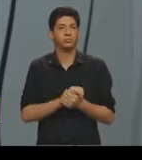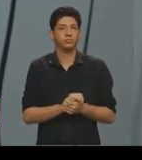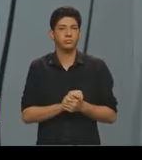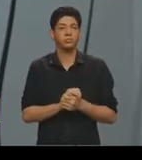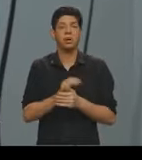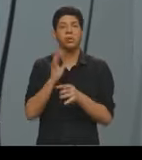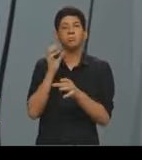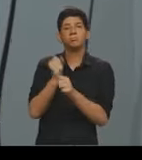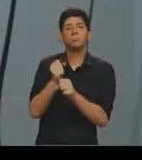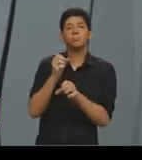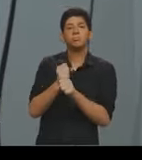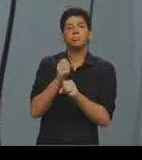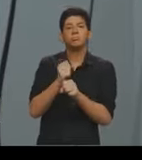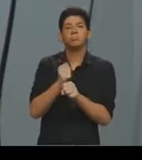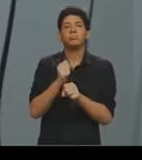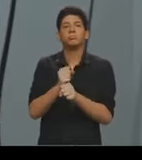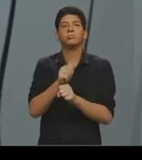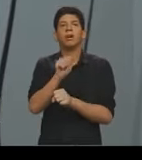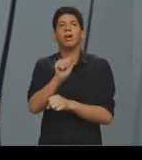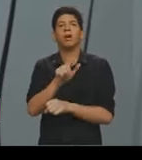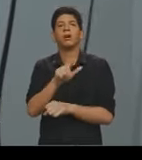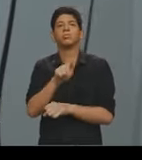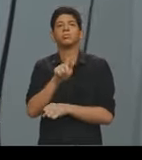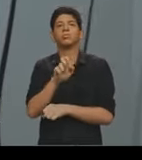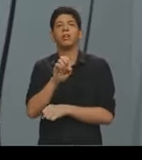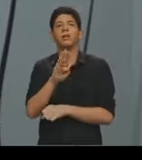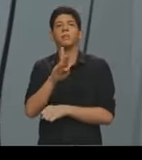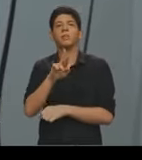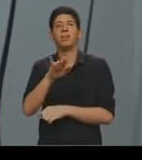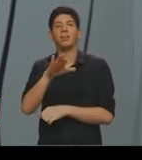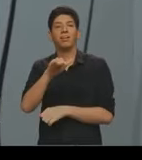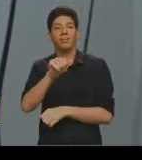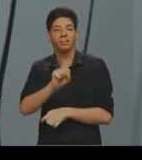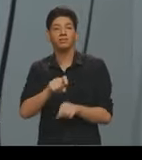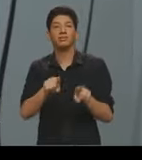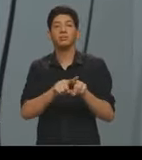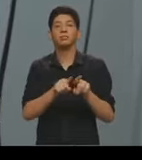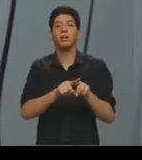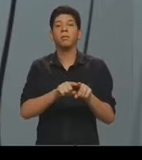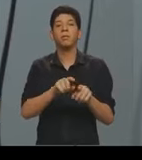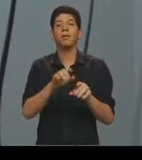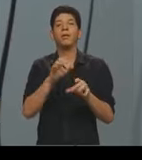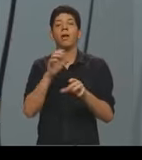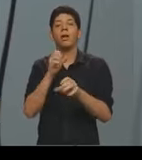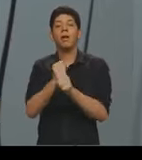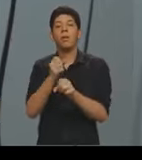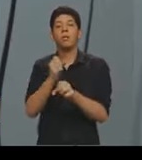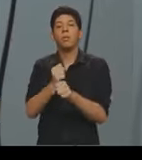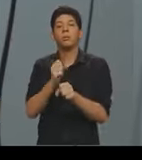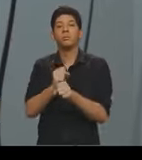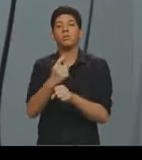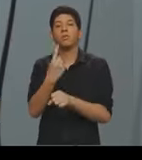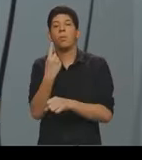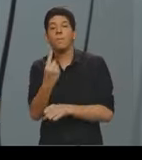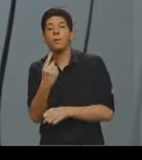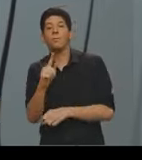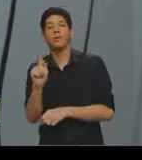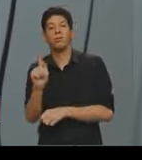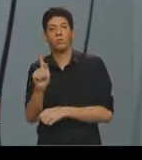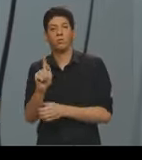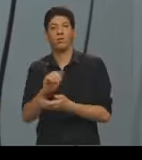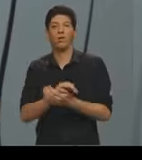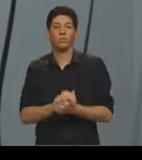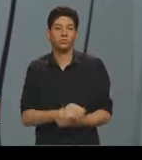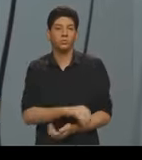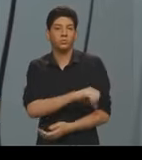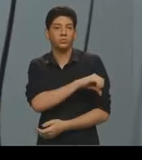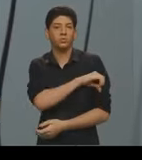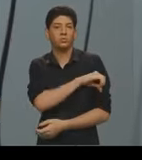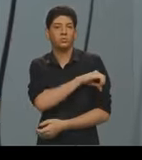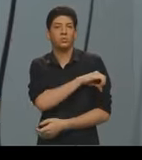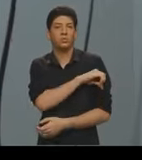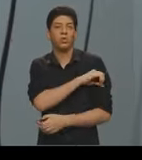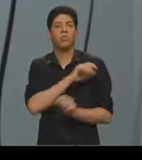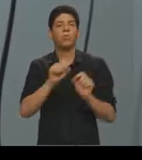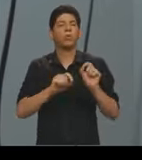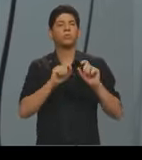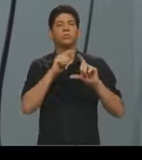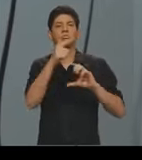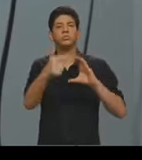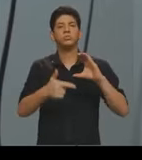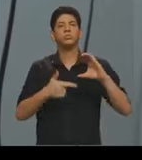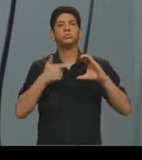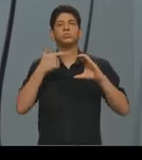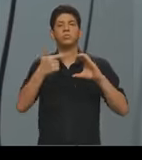expressões algébricas e equações do 1º grau. E do 9º ano do ensino fundamental foi